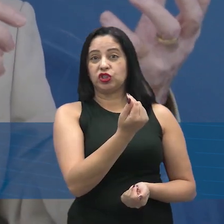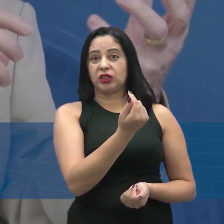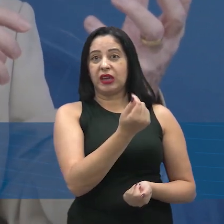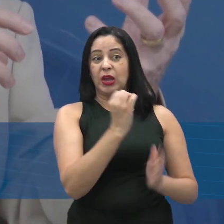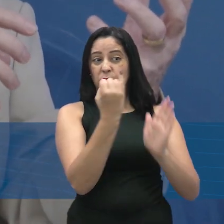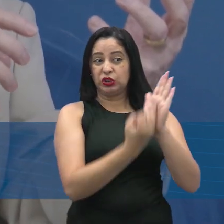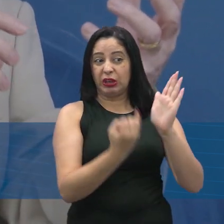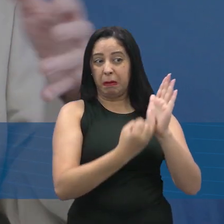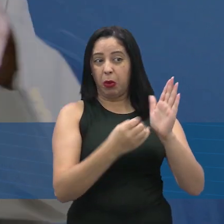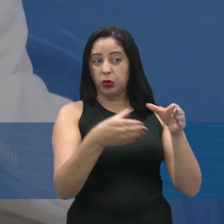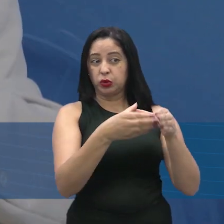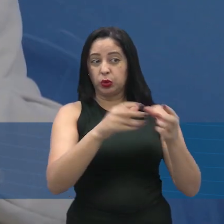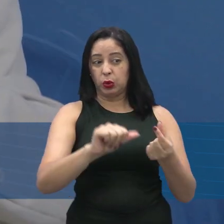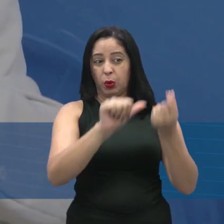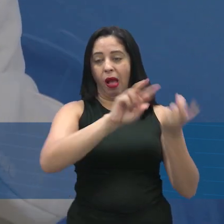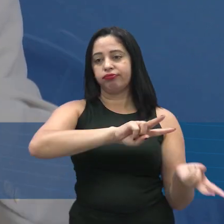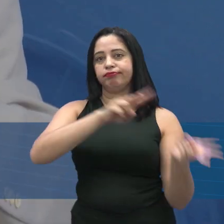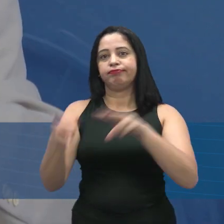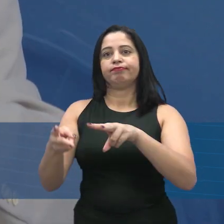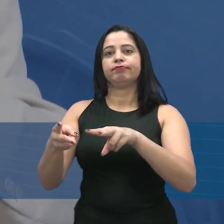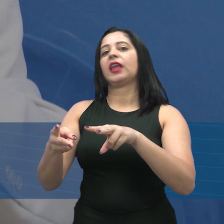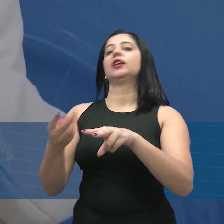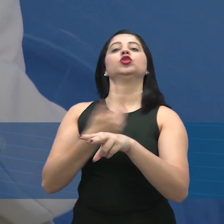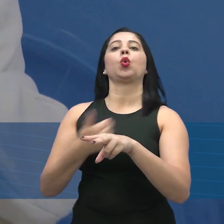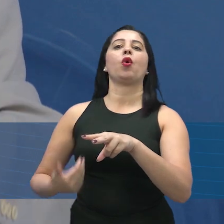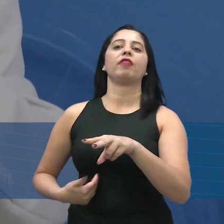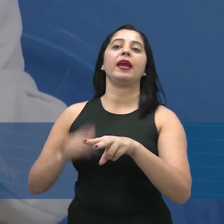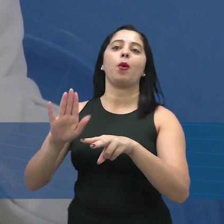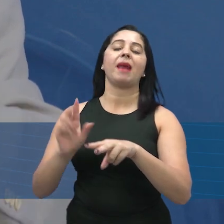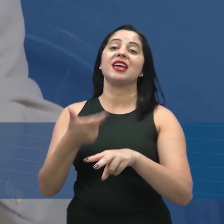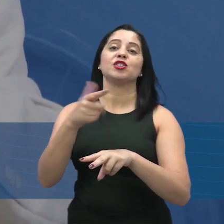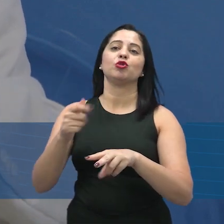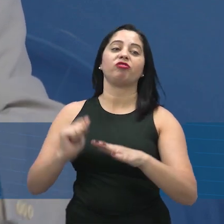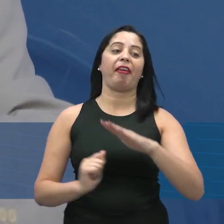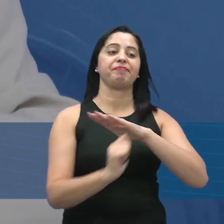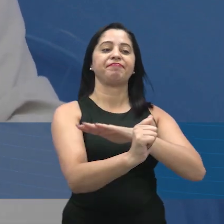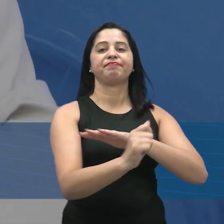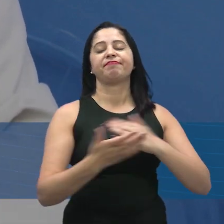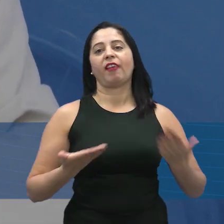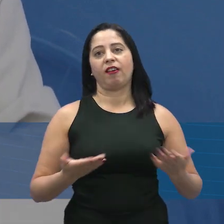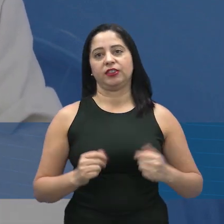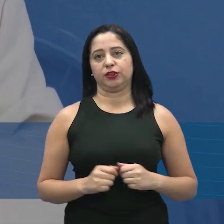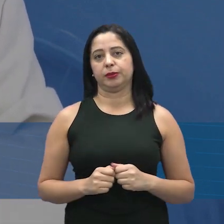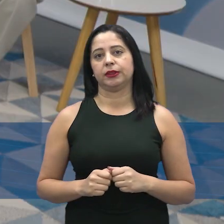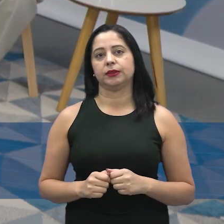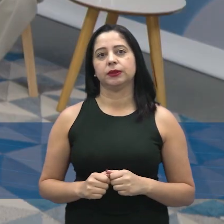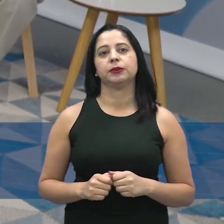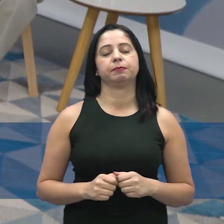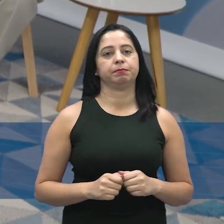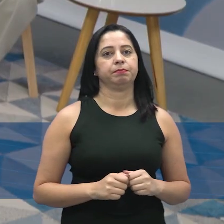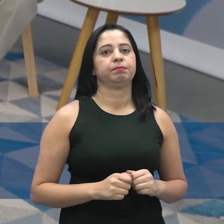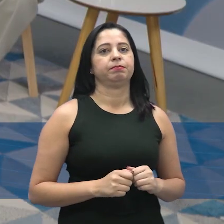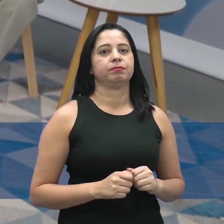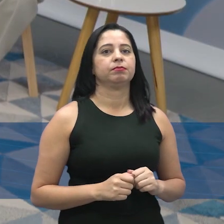muitas vezes esses recursos não voltam à origem, ou seja, ao atendimento das necessidades da própria classe média. Uhum. E